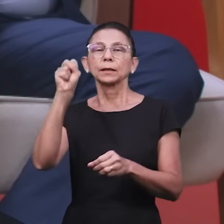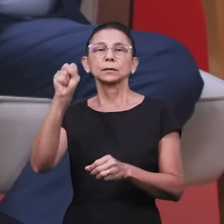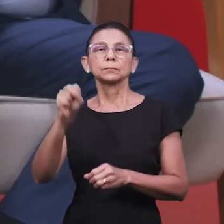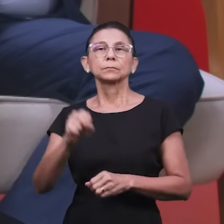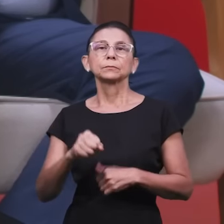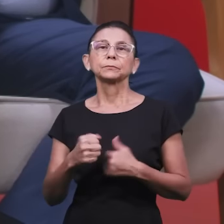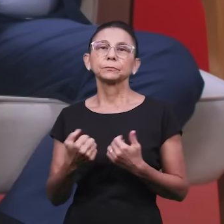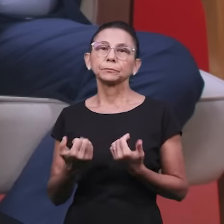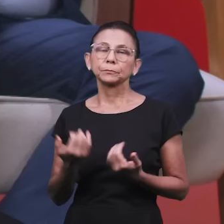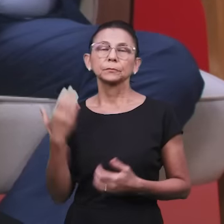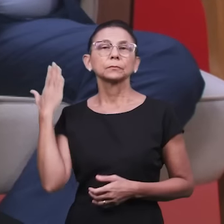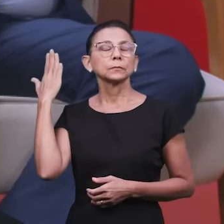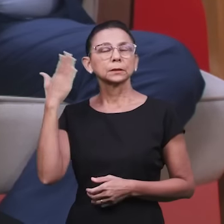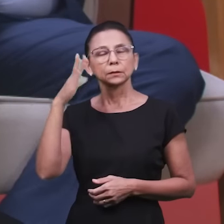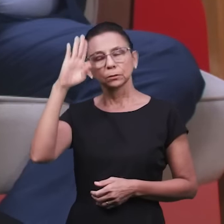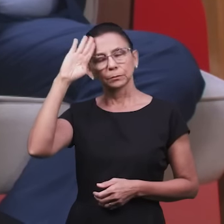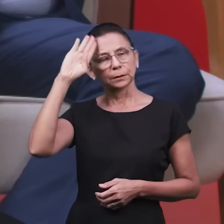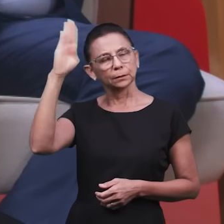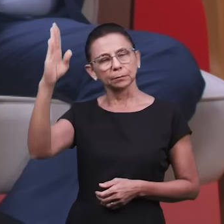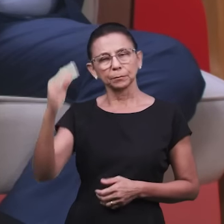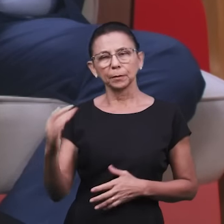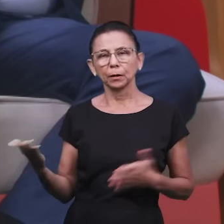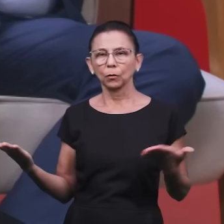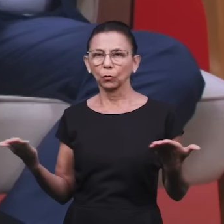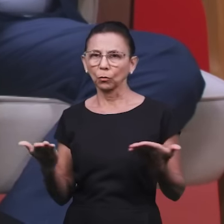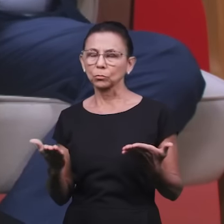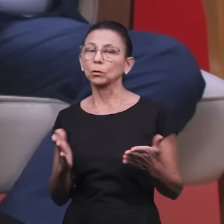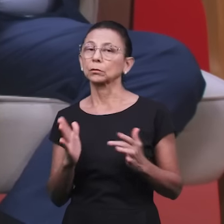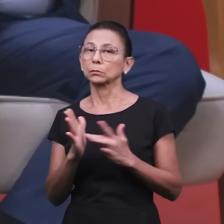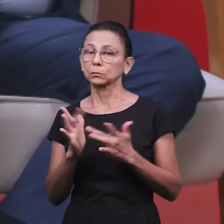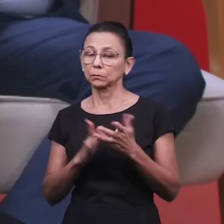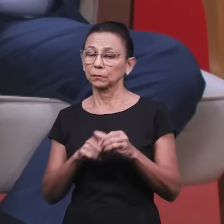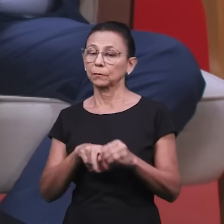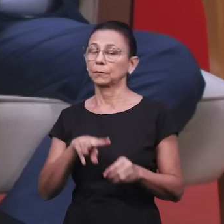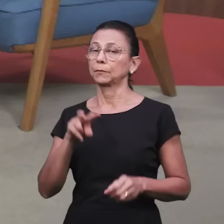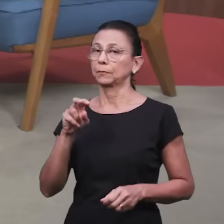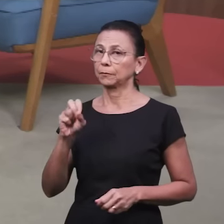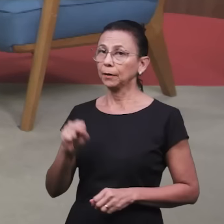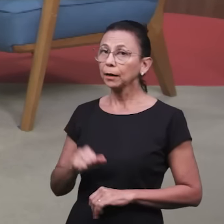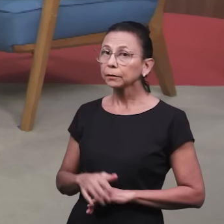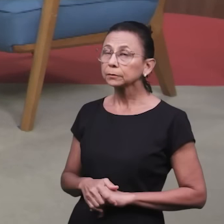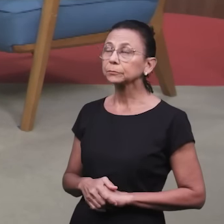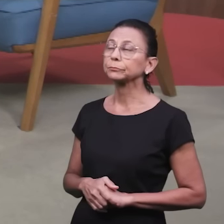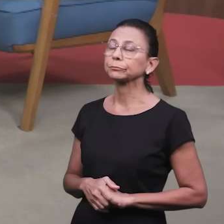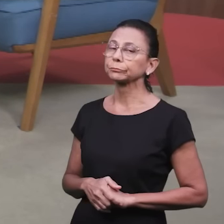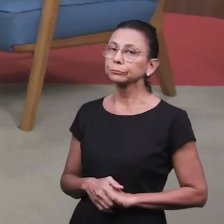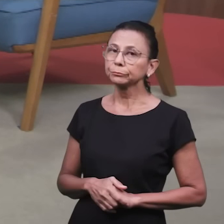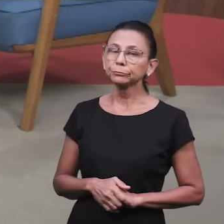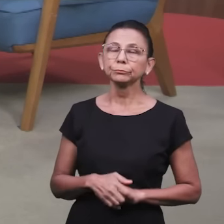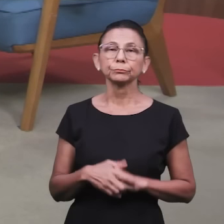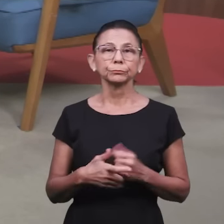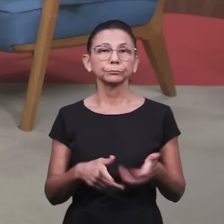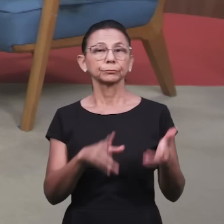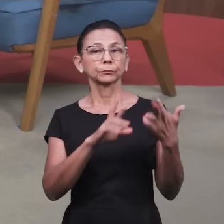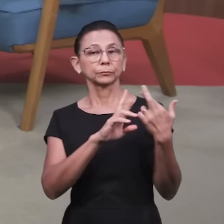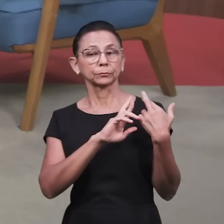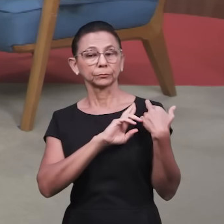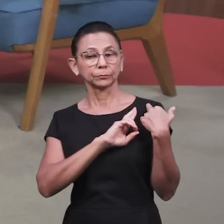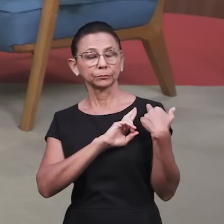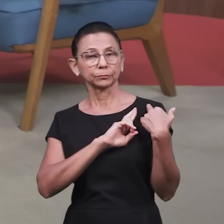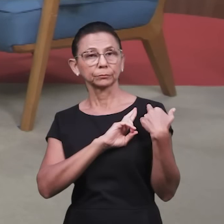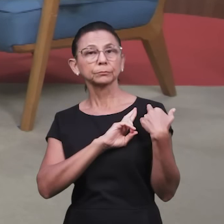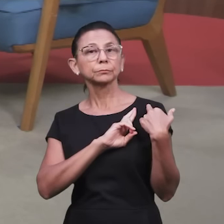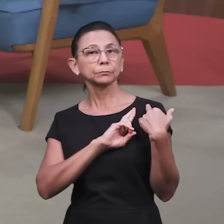portas. É a grande mensagem da última hora. É a mensagem da última hora. Jesus vai voltar. Eis que cedo vem. Então essa é a missão